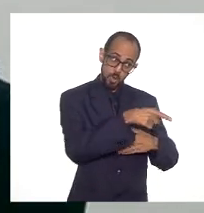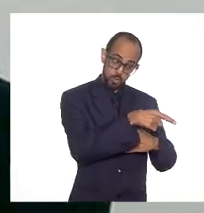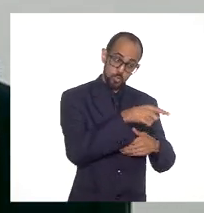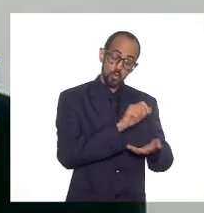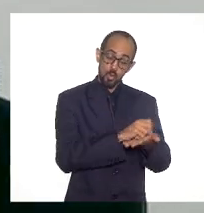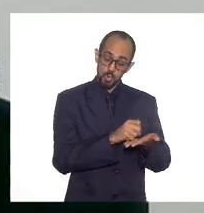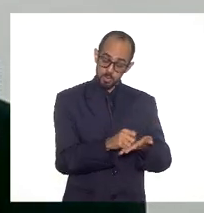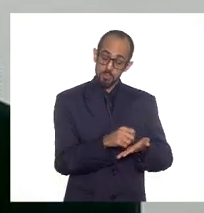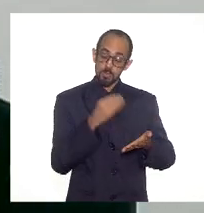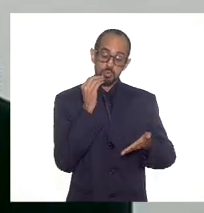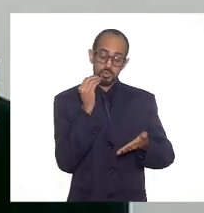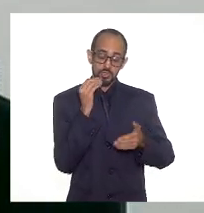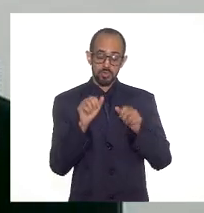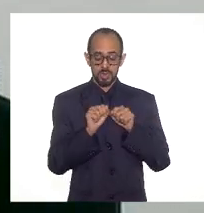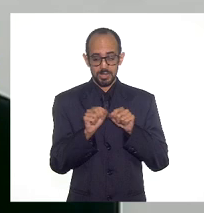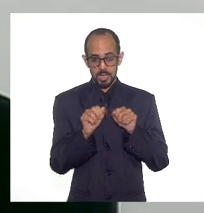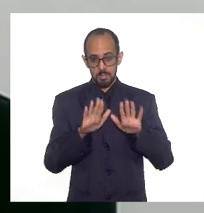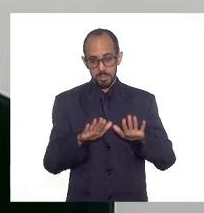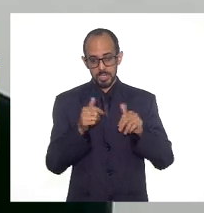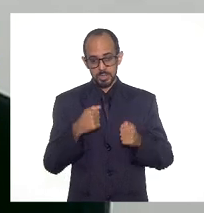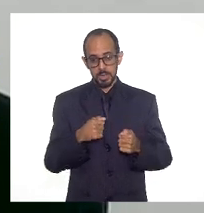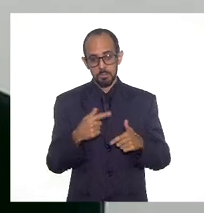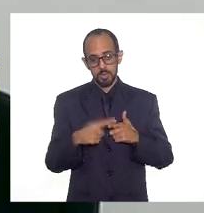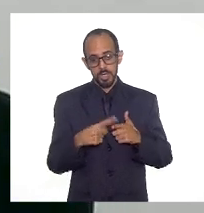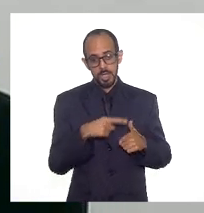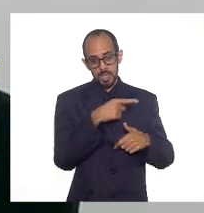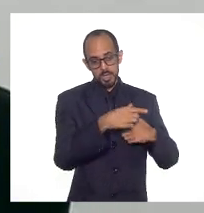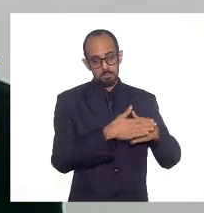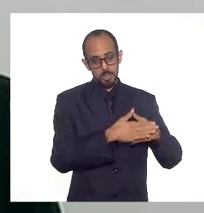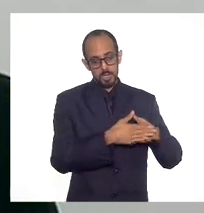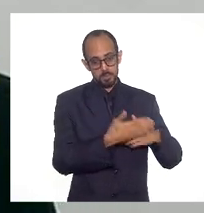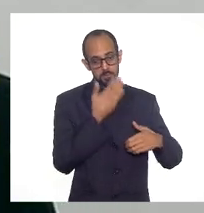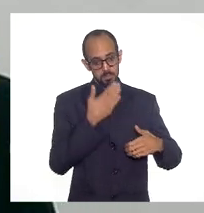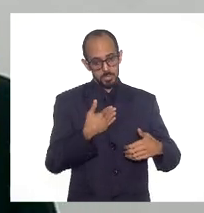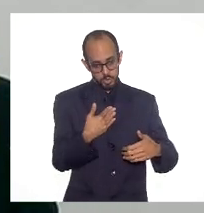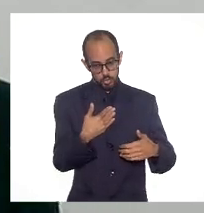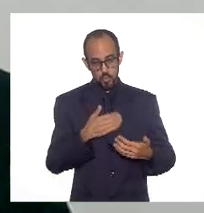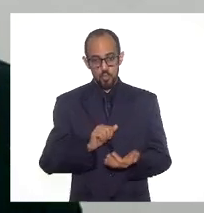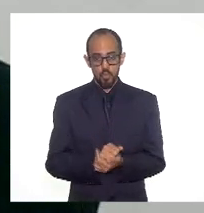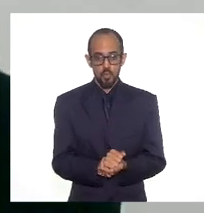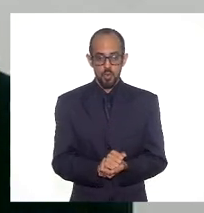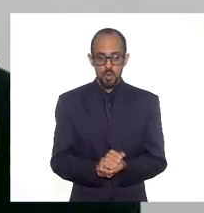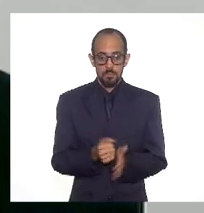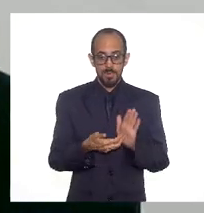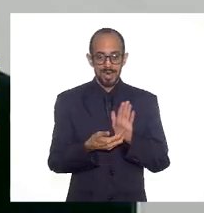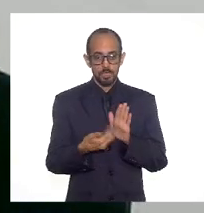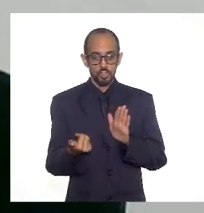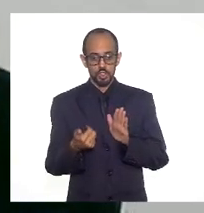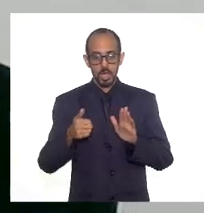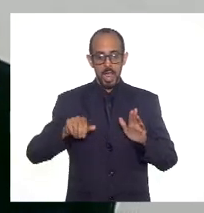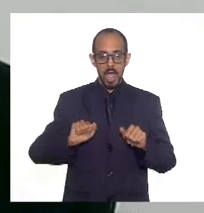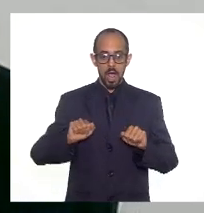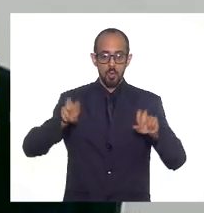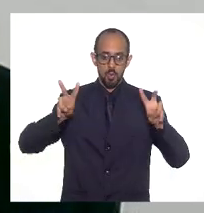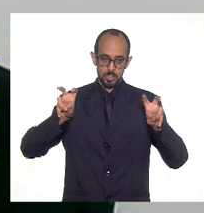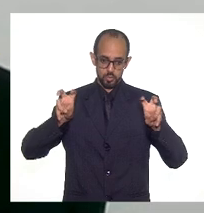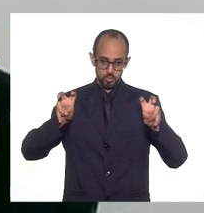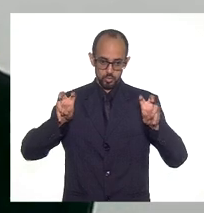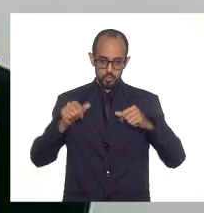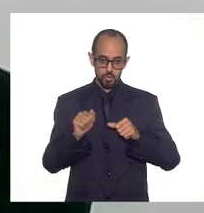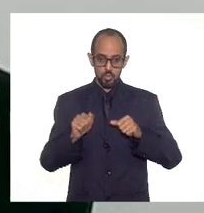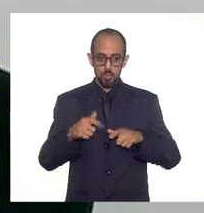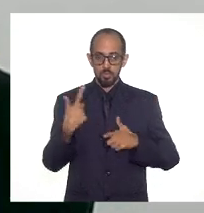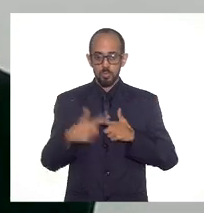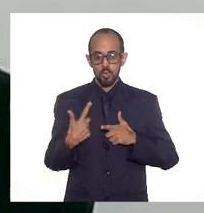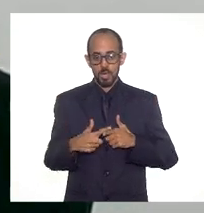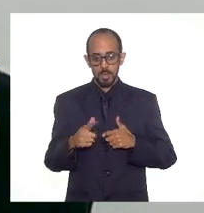estou refletindo aqui o que me fez o pedido do deputado Rosenberg. É para retirar de pauta. É fazer uma questão de ordem para